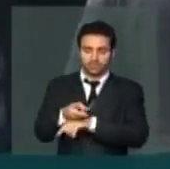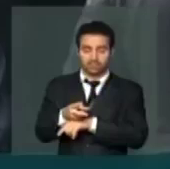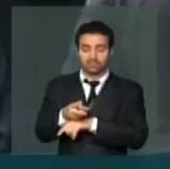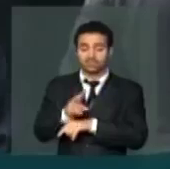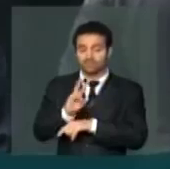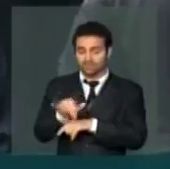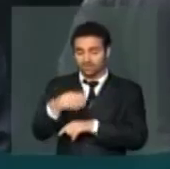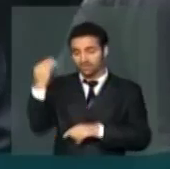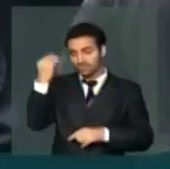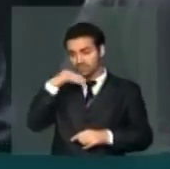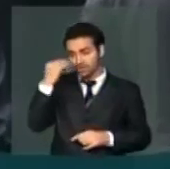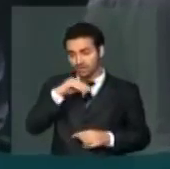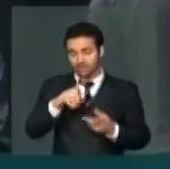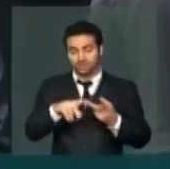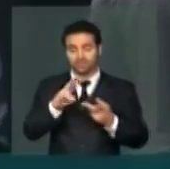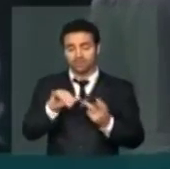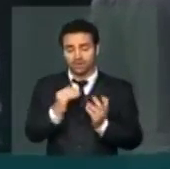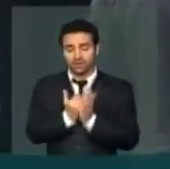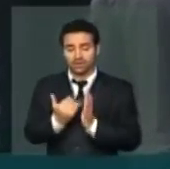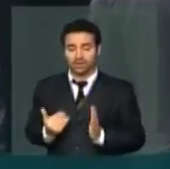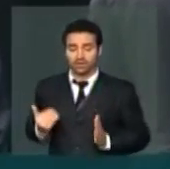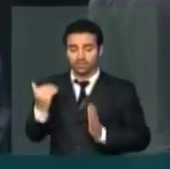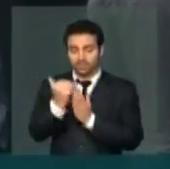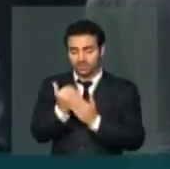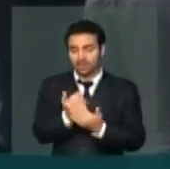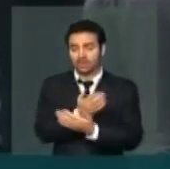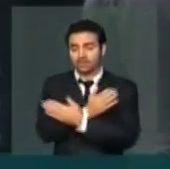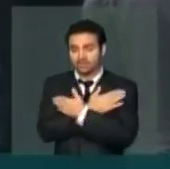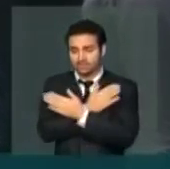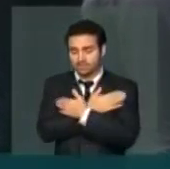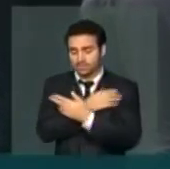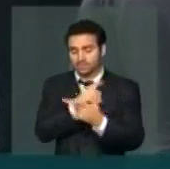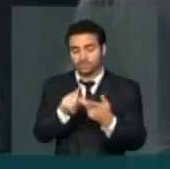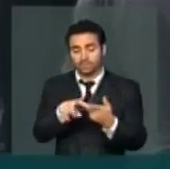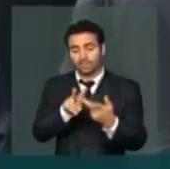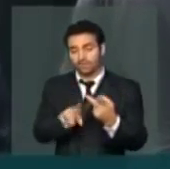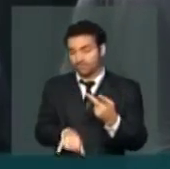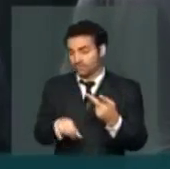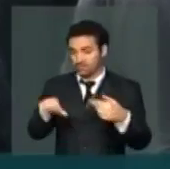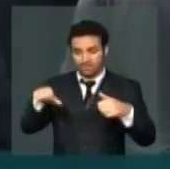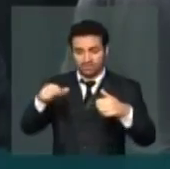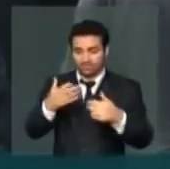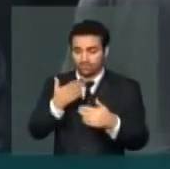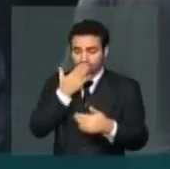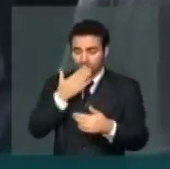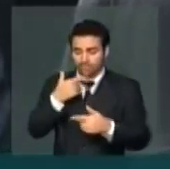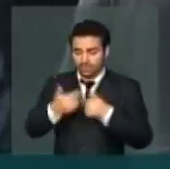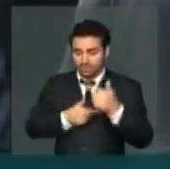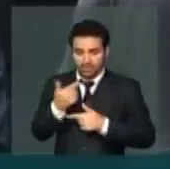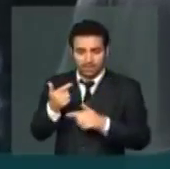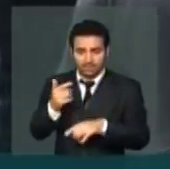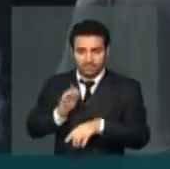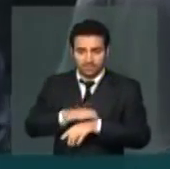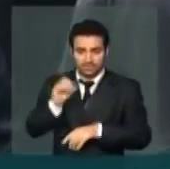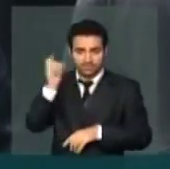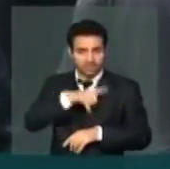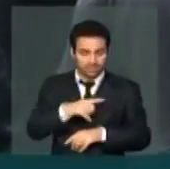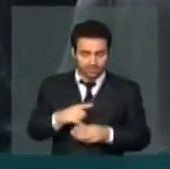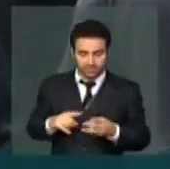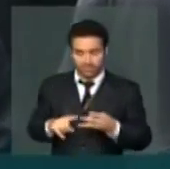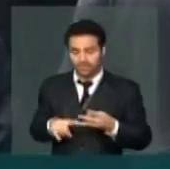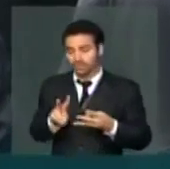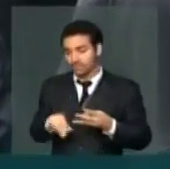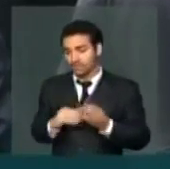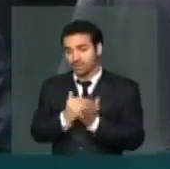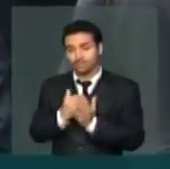se fragilizar, vai aumentar o desemprego, vai aumentar a precarização dos trabalhadores, vai